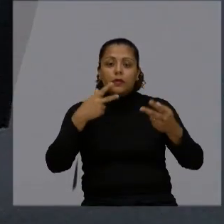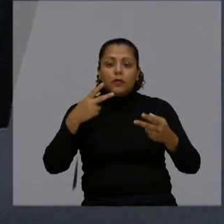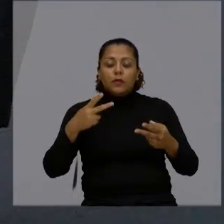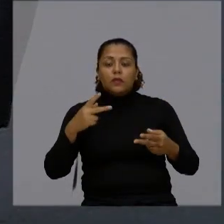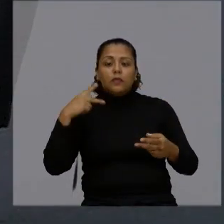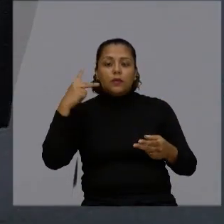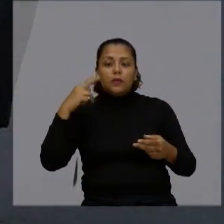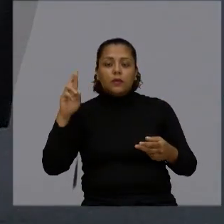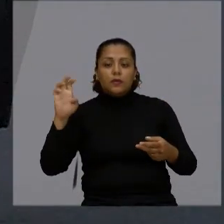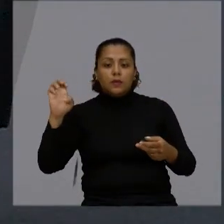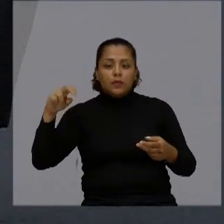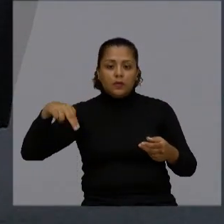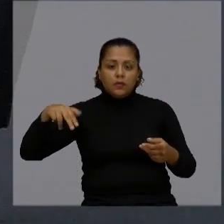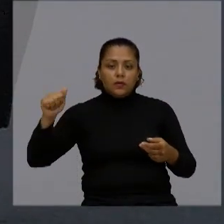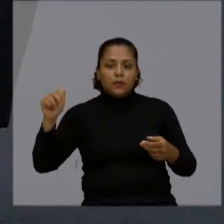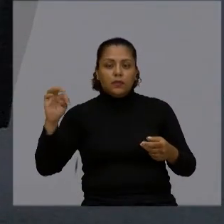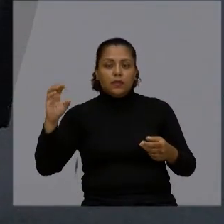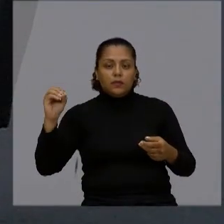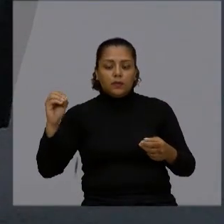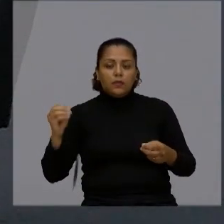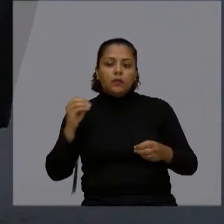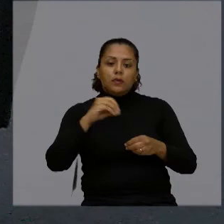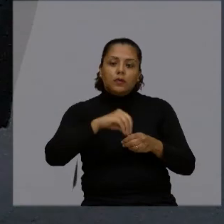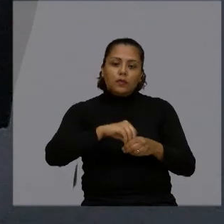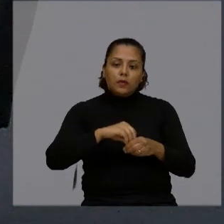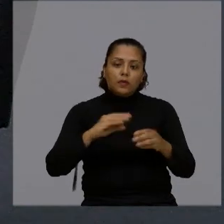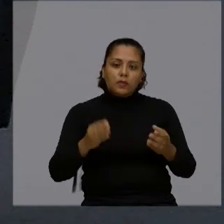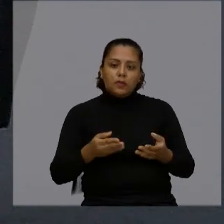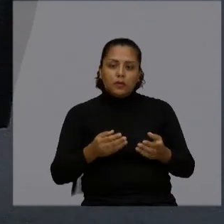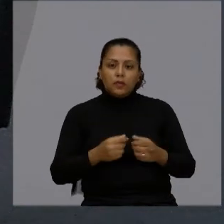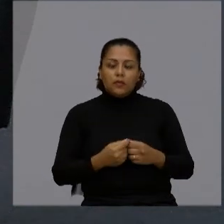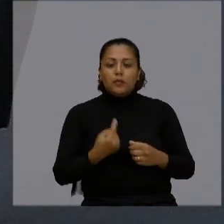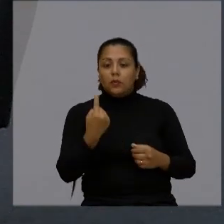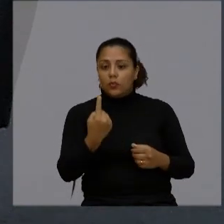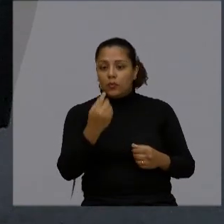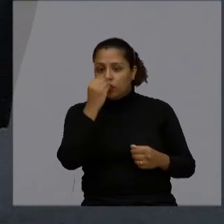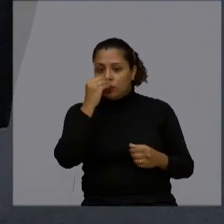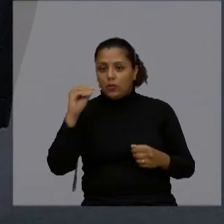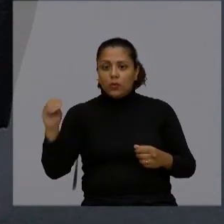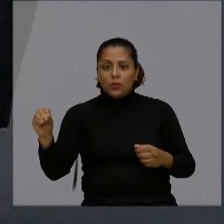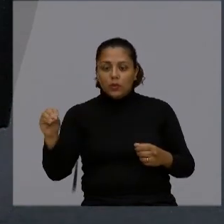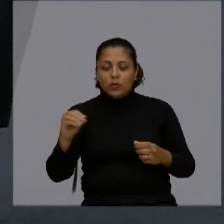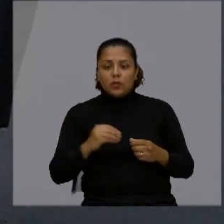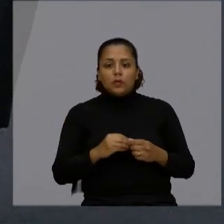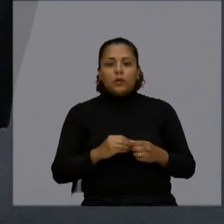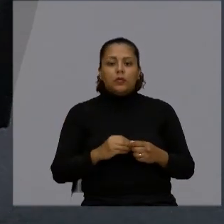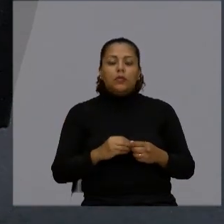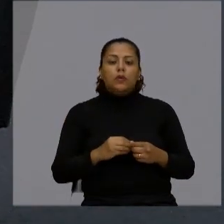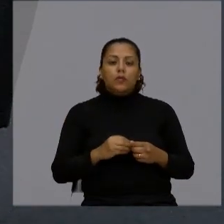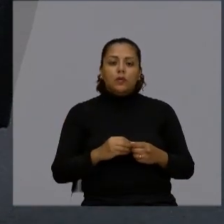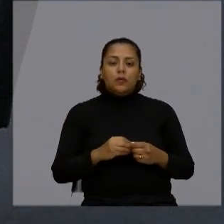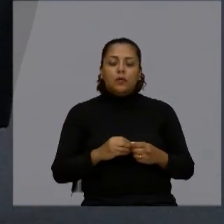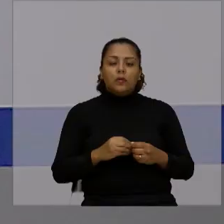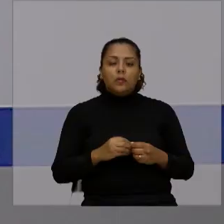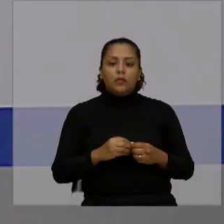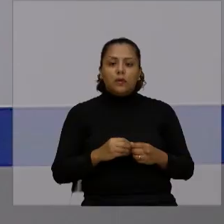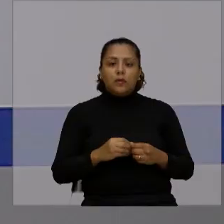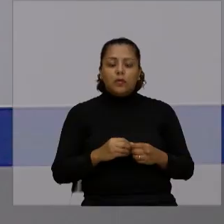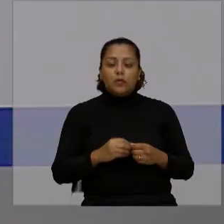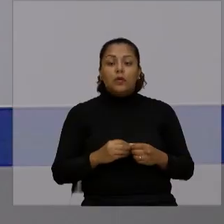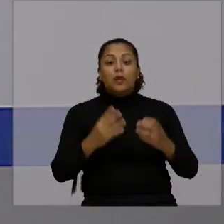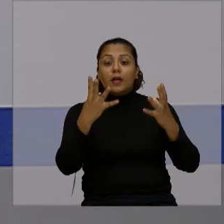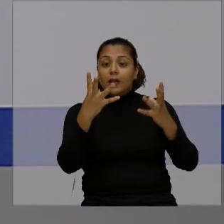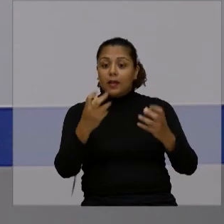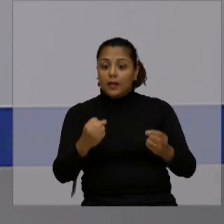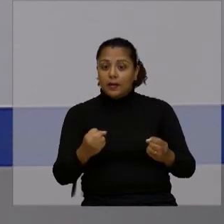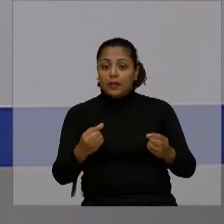favoráveis, permaneçam como estão, os contrários se manifestem. Um voto contrário, senhor presidente. Por um voto contrário, Está aprovado o